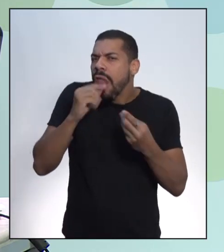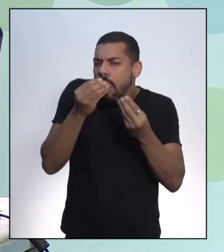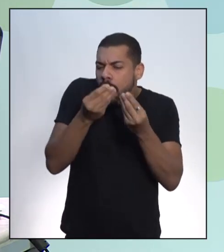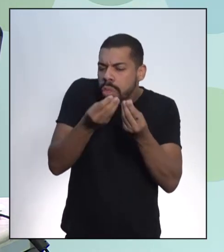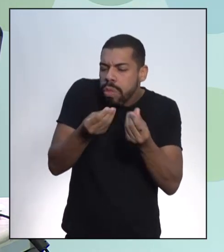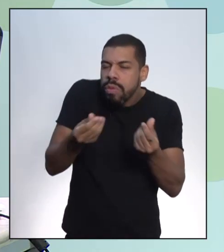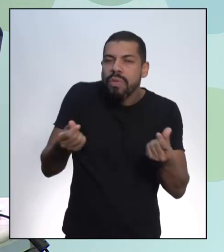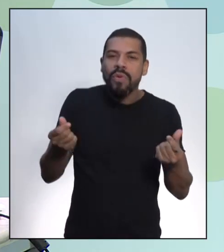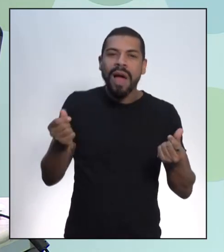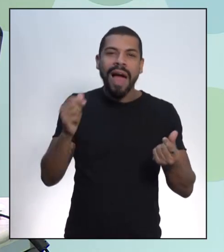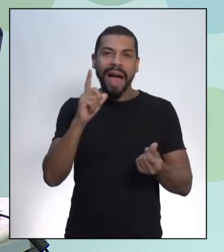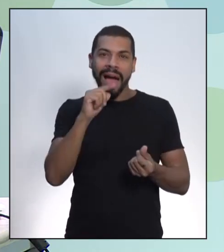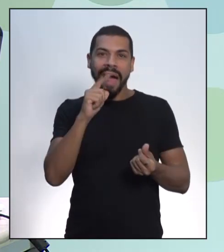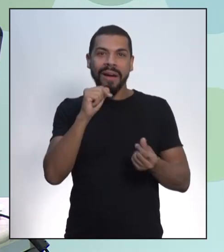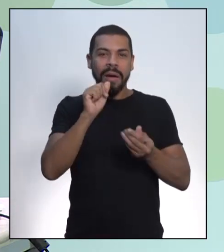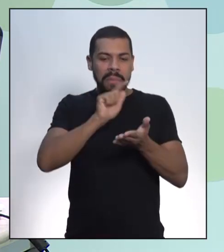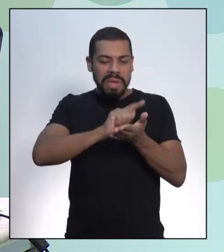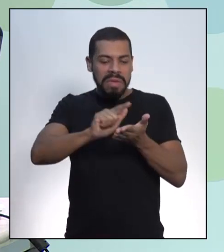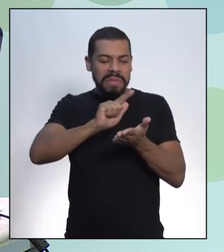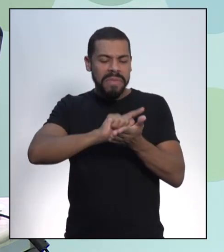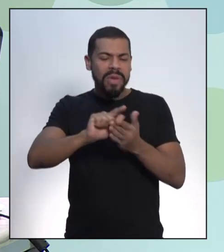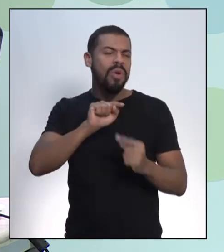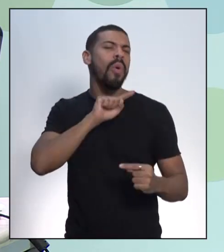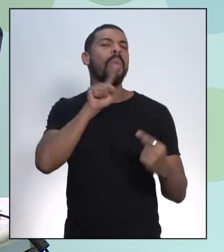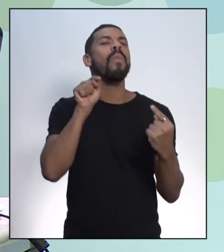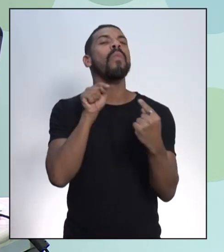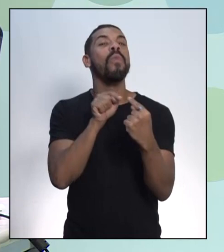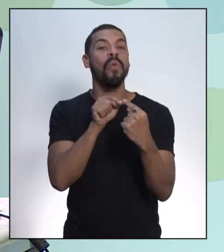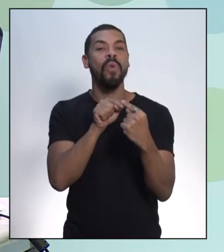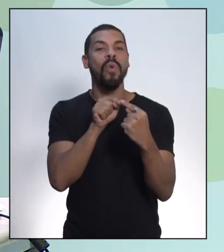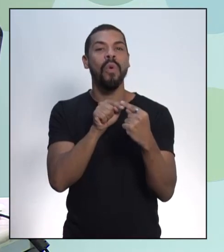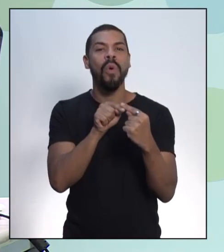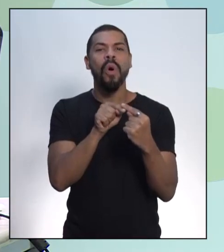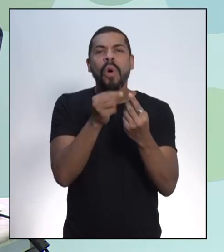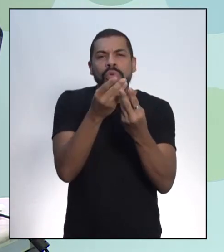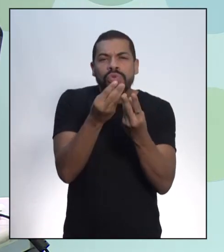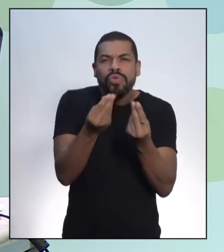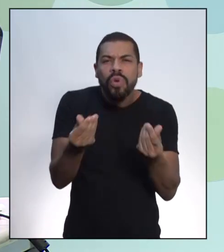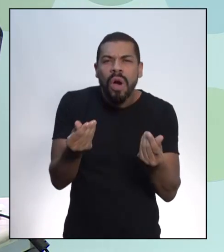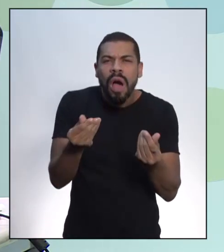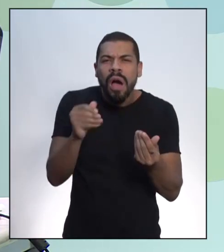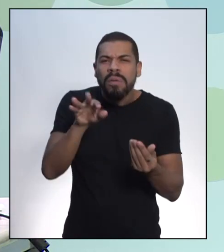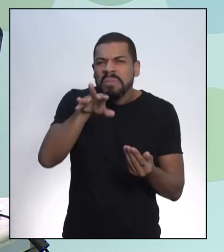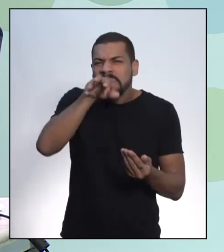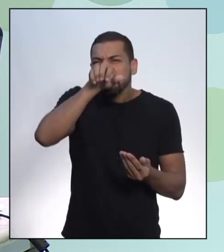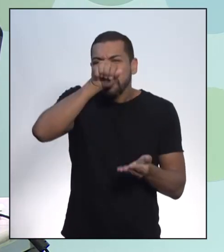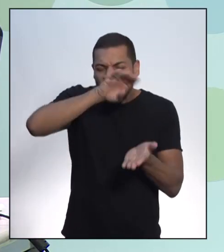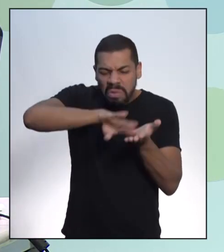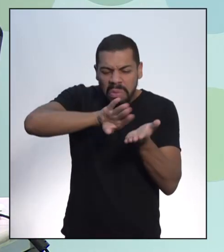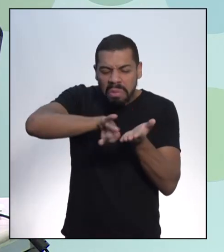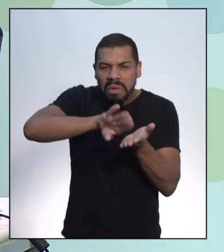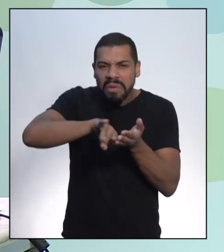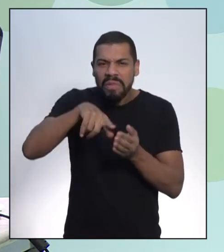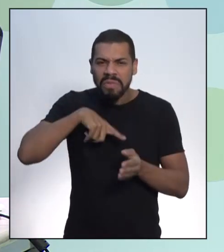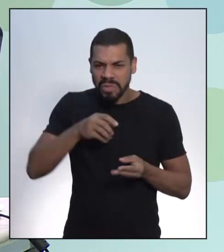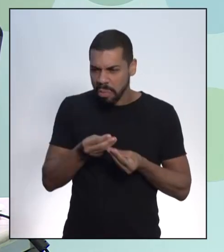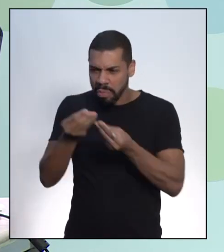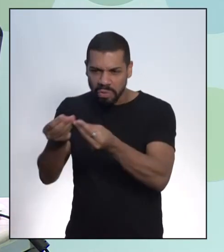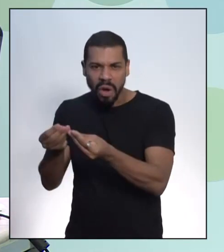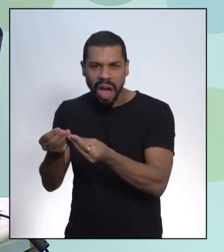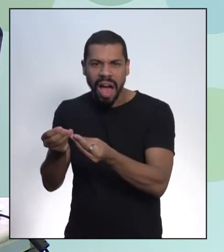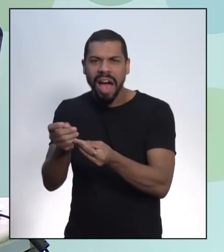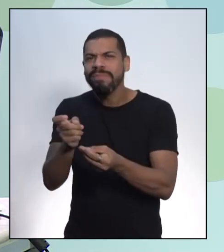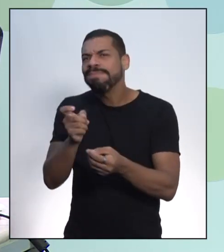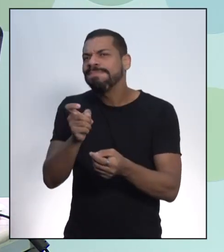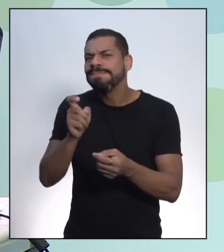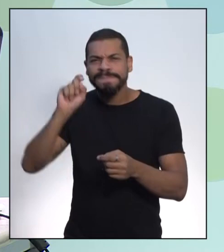né? A ideia do carvão é o quê? É ela tirar o odor da água. Você não coloca carvão na sua casa, na geladeira? Né? A mãe